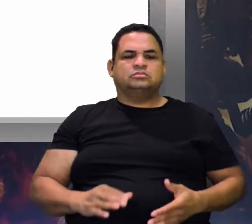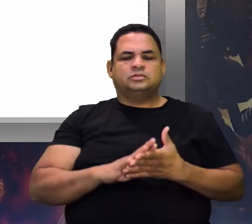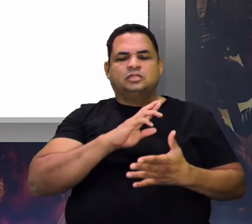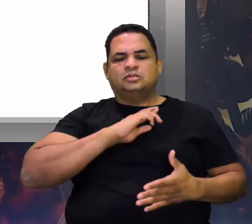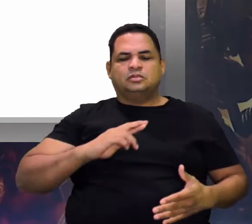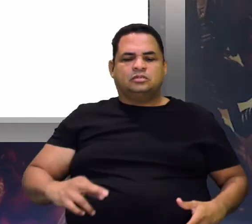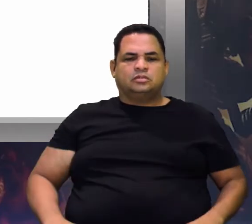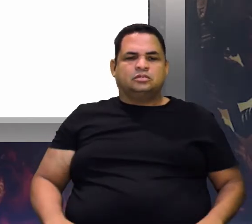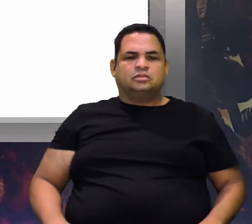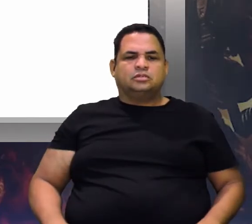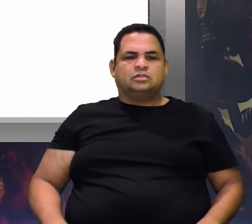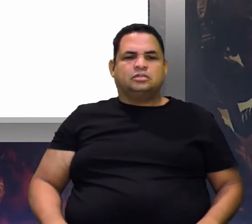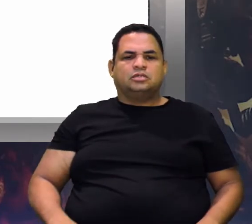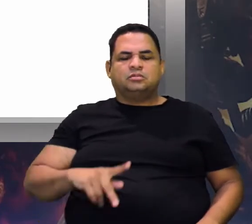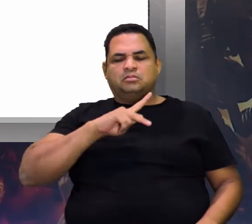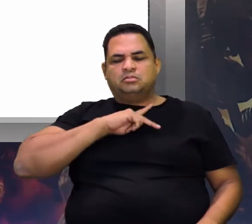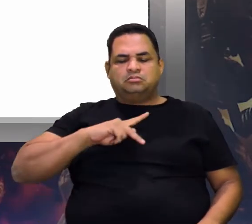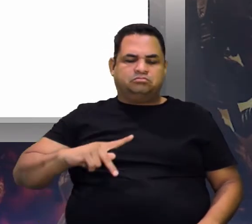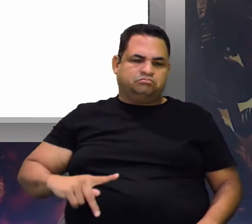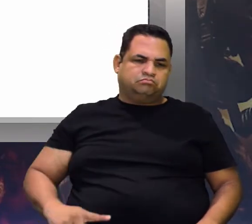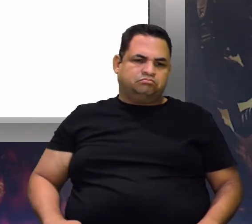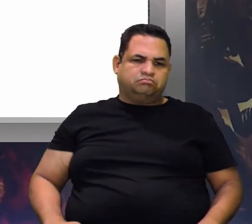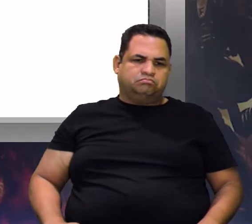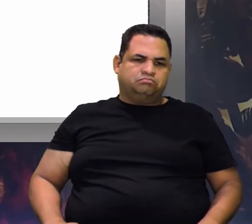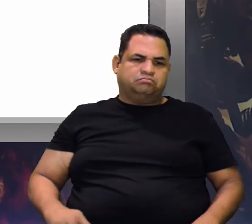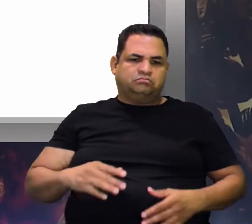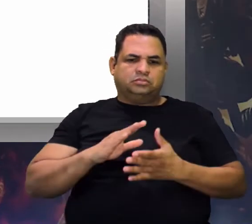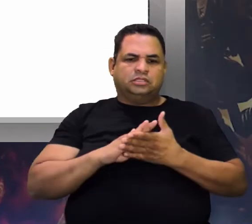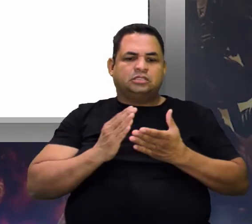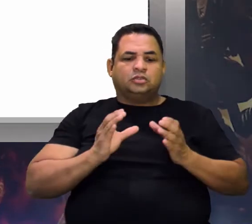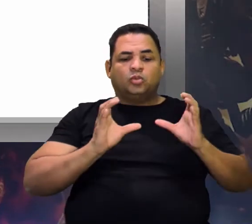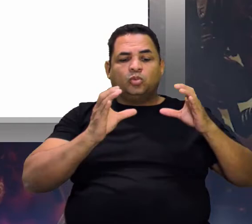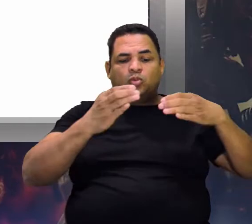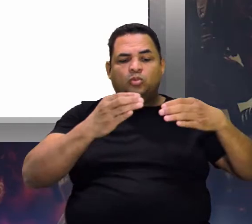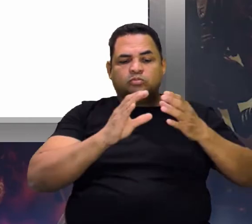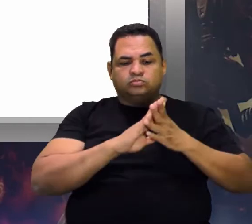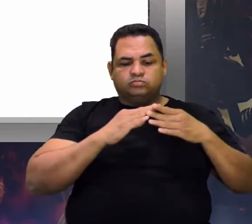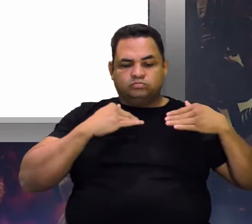presidencialistas, existem as repúblicas parlamentaristas,